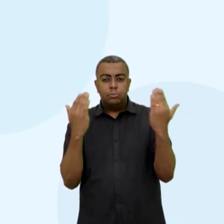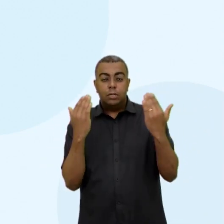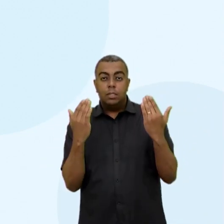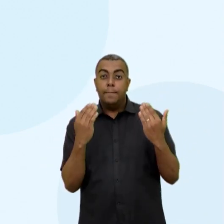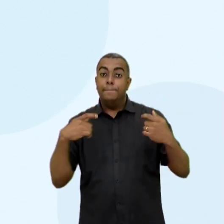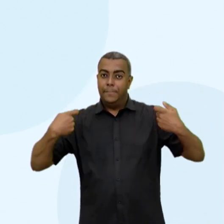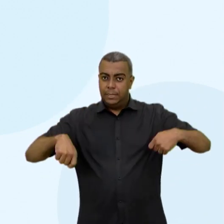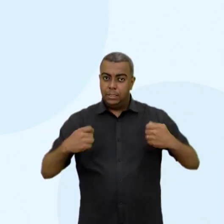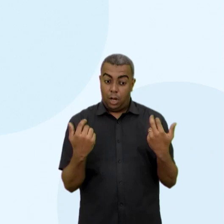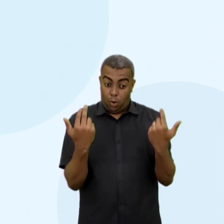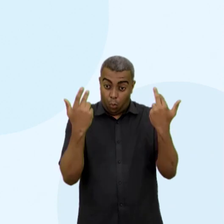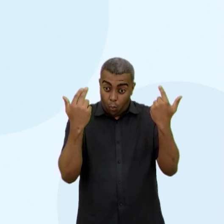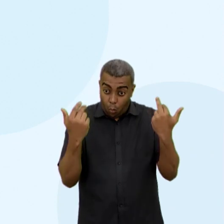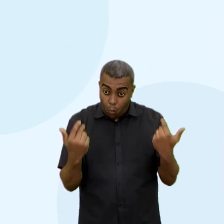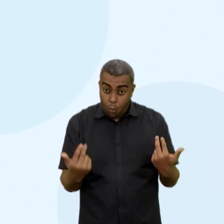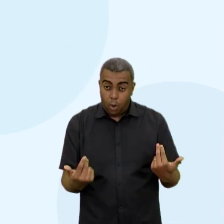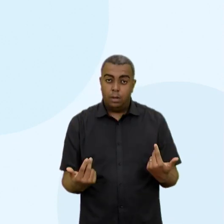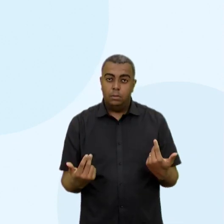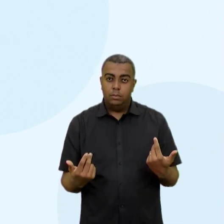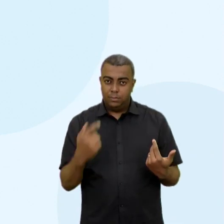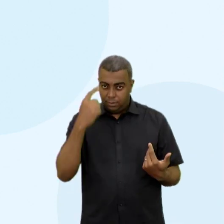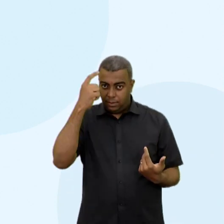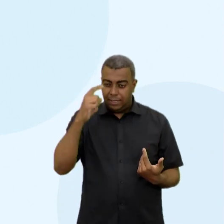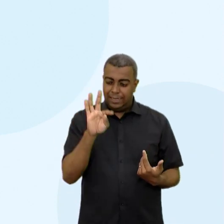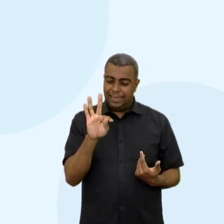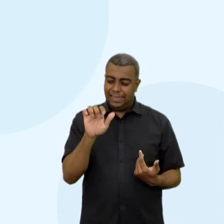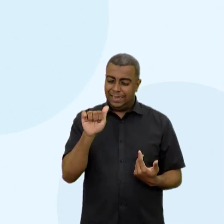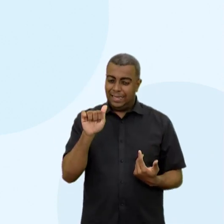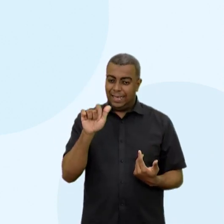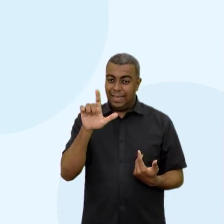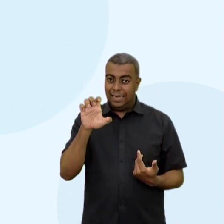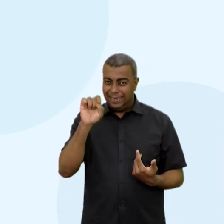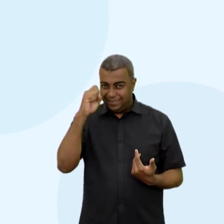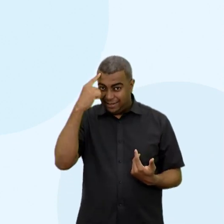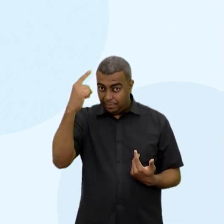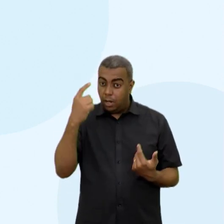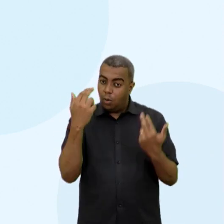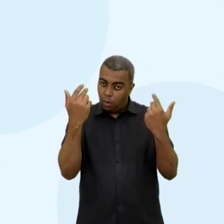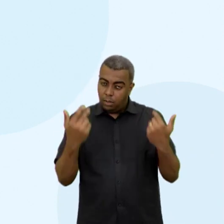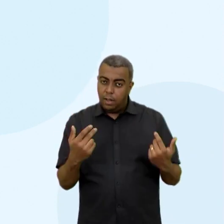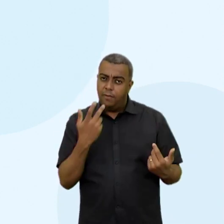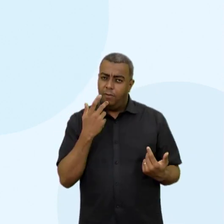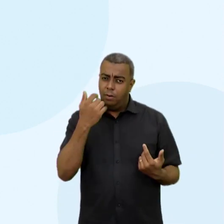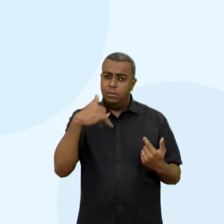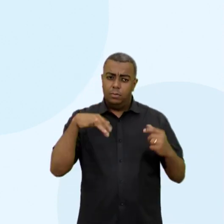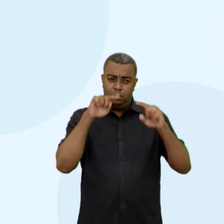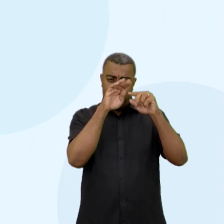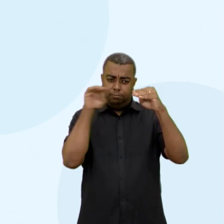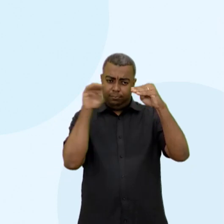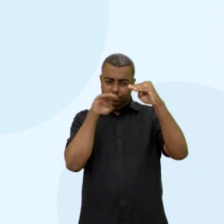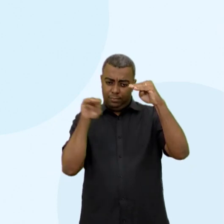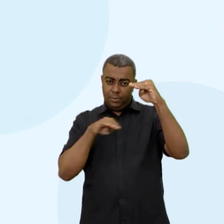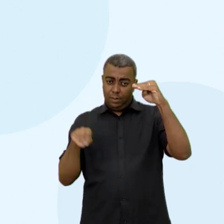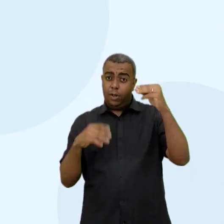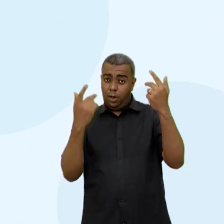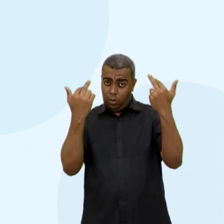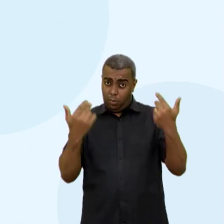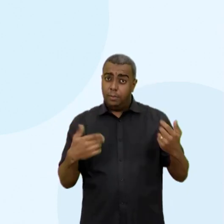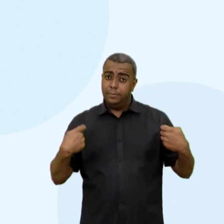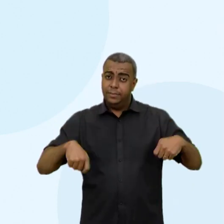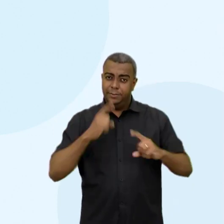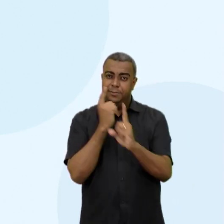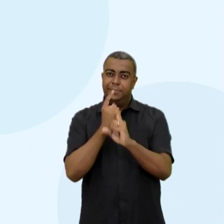os dois lados, viu, gente? Senão não valeria o teorema de Tales. Mas como ele disse que as retas são paralelas, então a gente já vai ter que achar algo